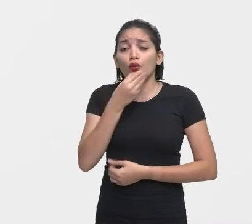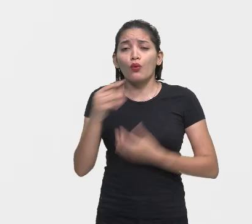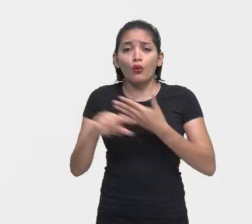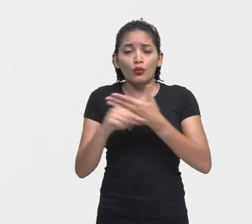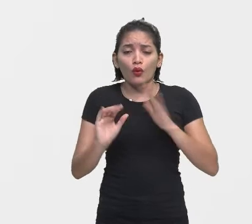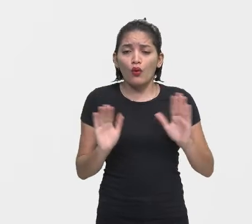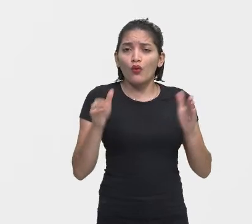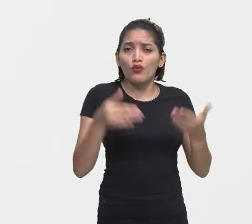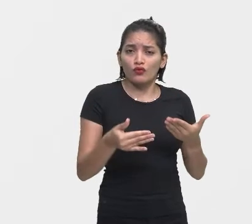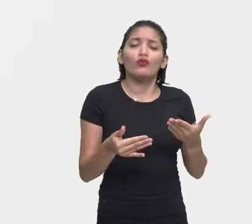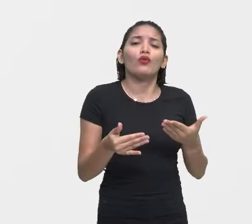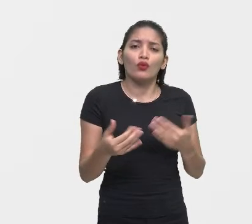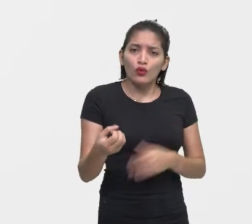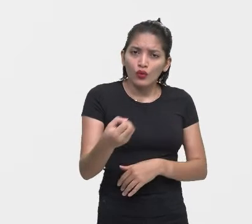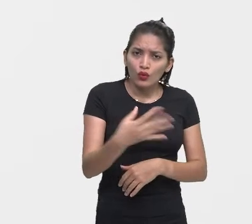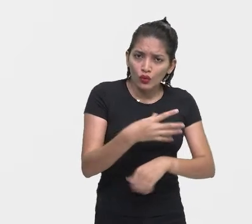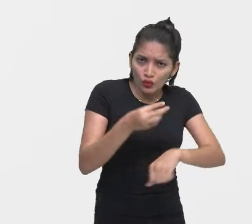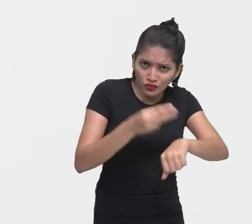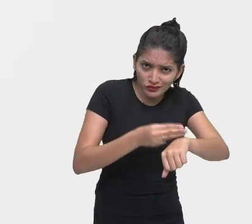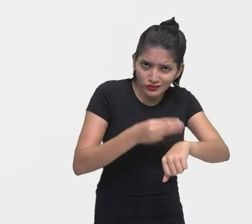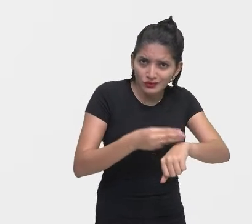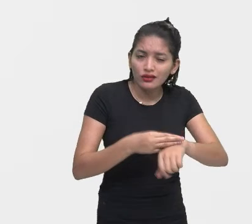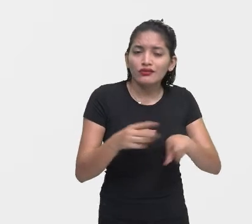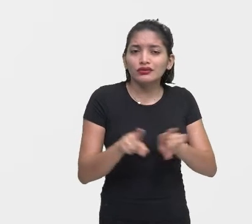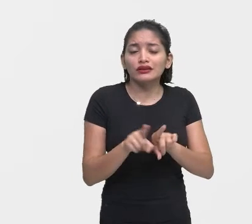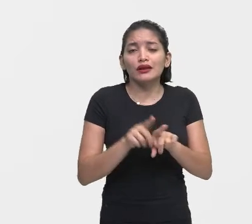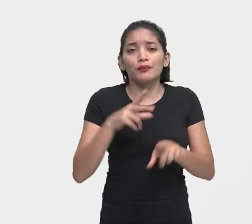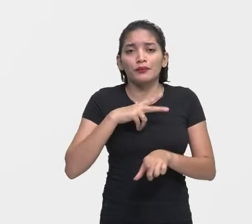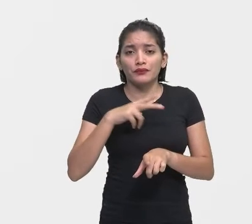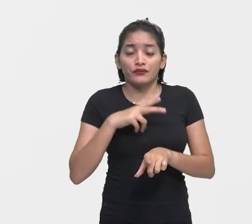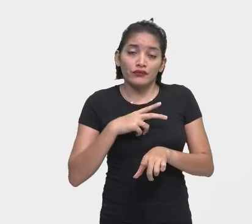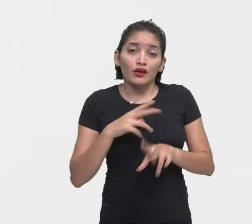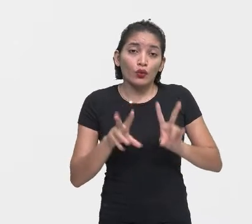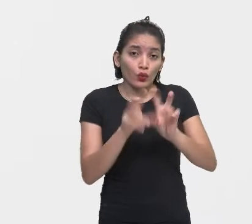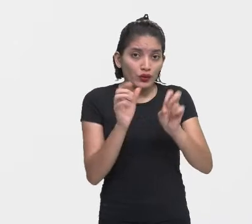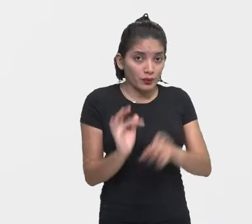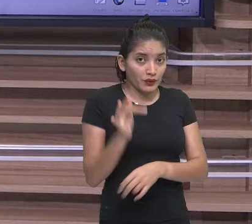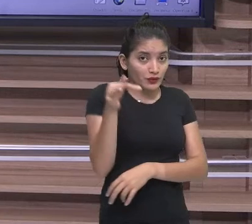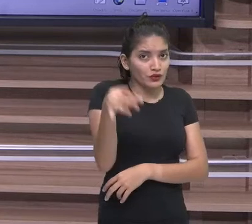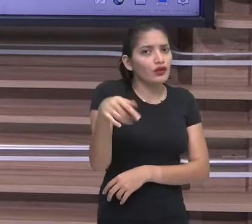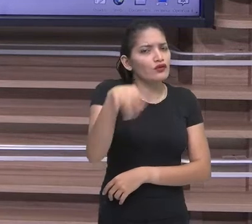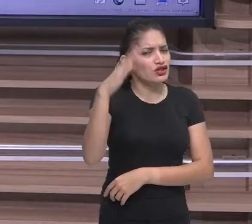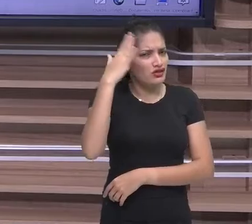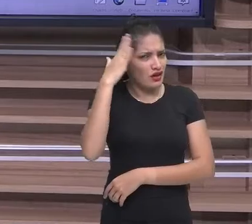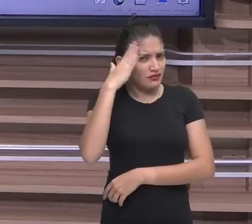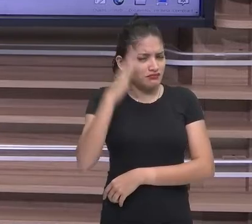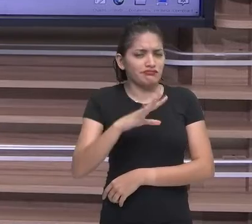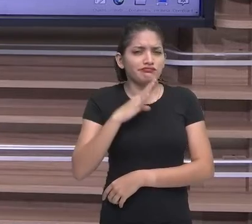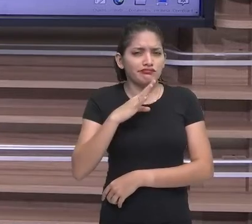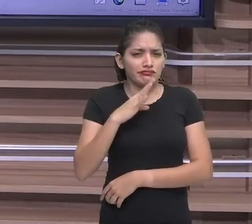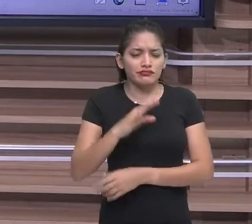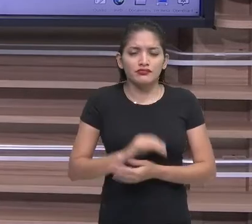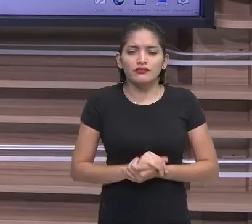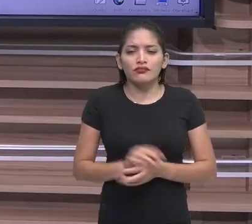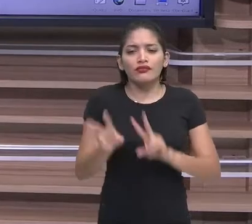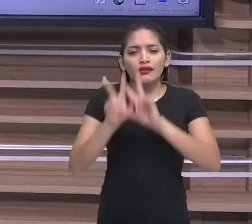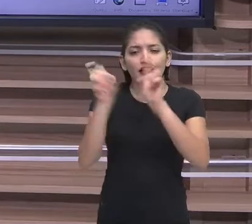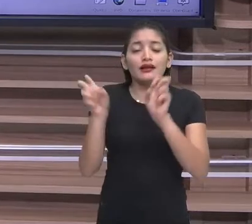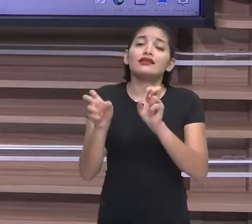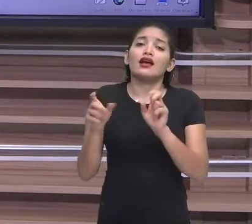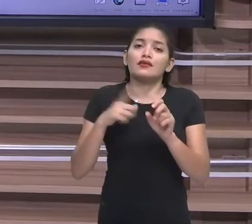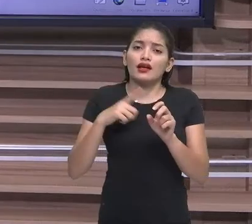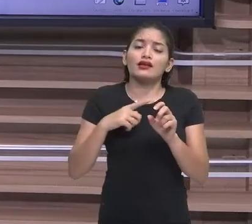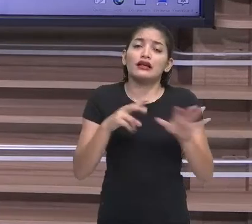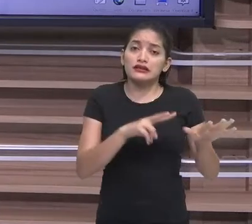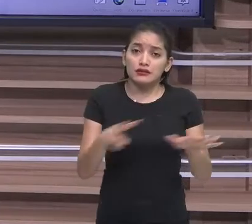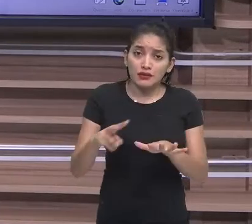essa tendência modernista, particularmente com o futurismo, que você já compreendeu, né? Que temos a Semana de Arte